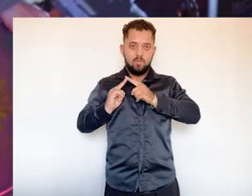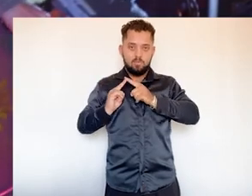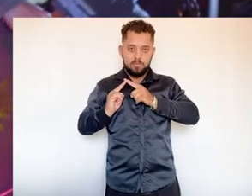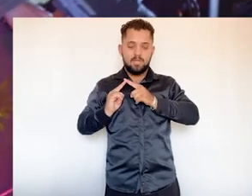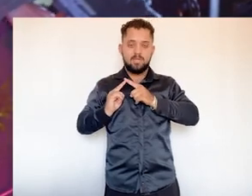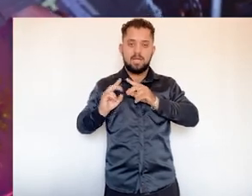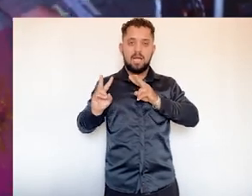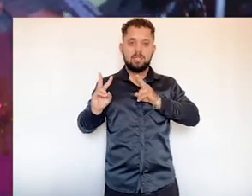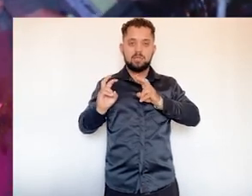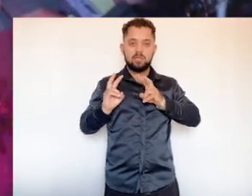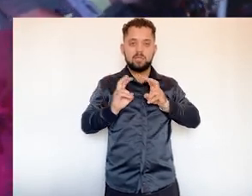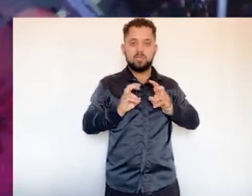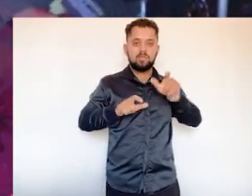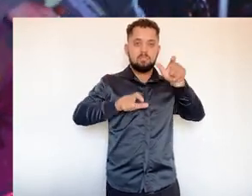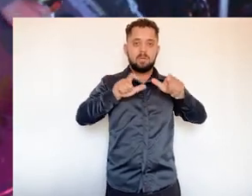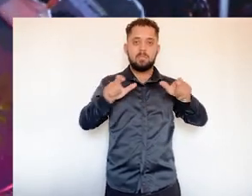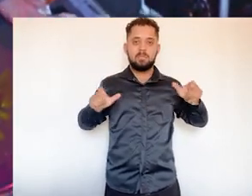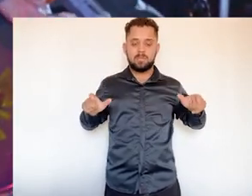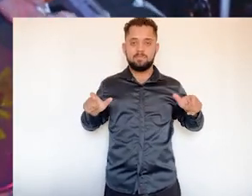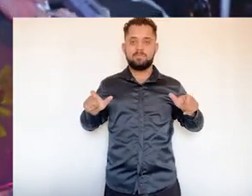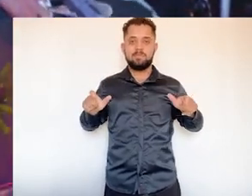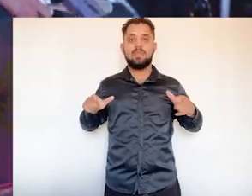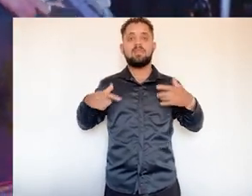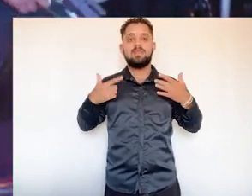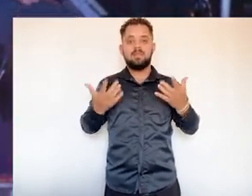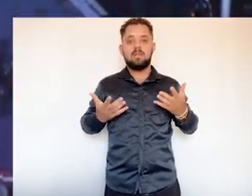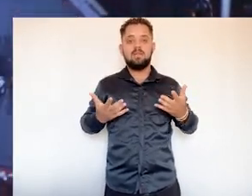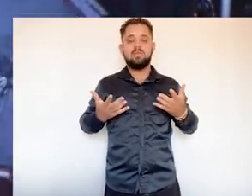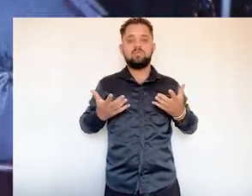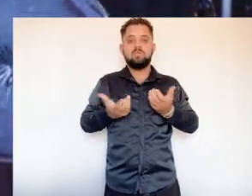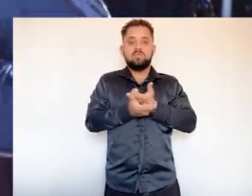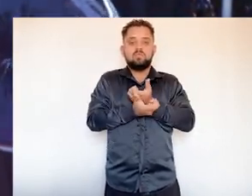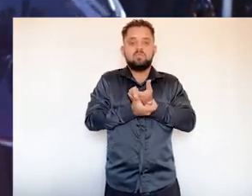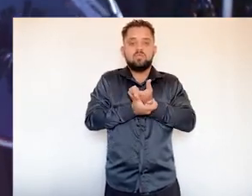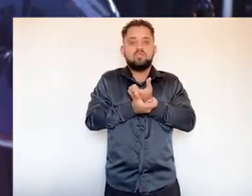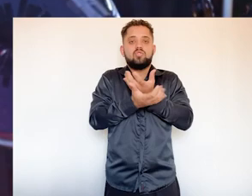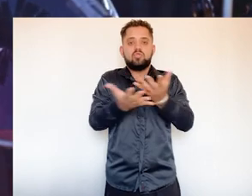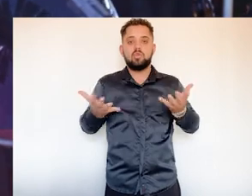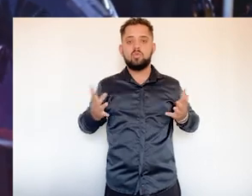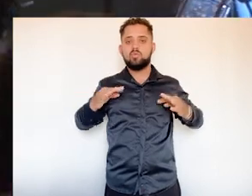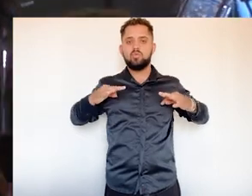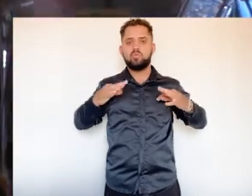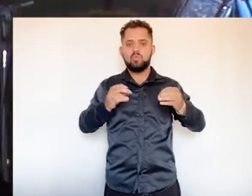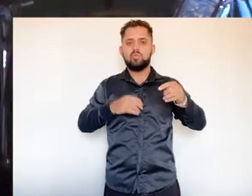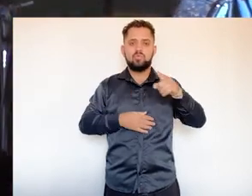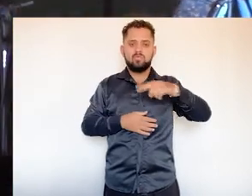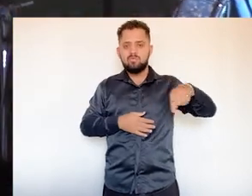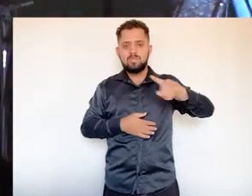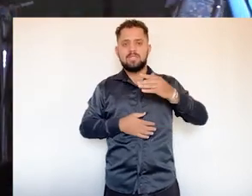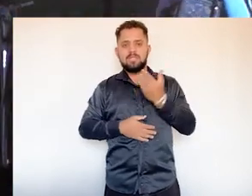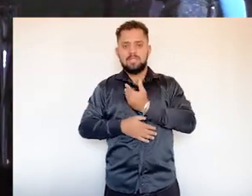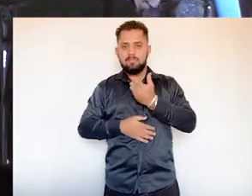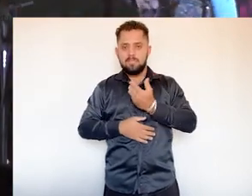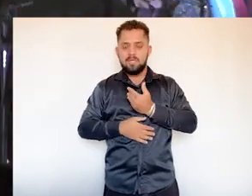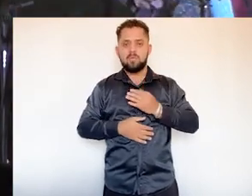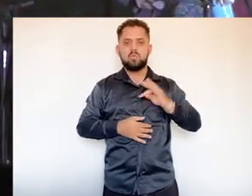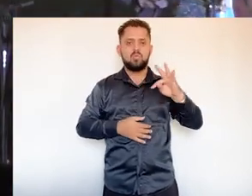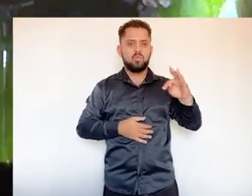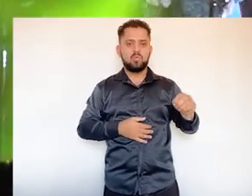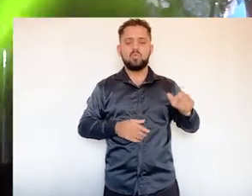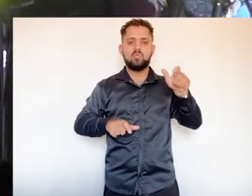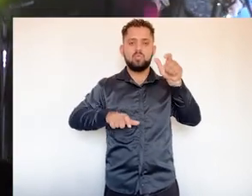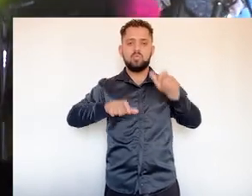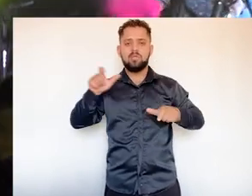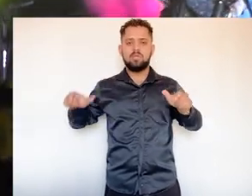a todos vocês. É para vocês, para os meus amigos, para todos aqueles que eu amo. Vou apresentar